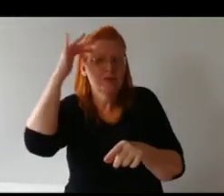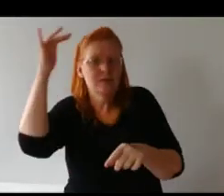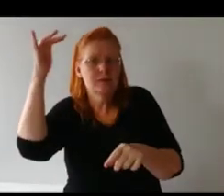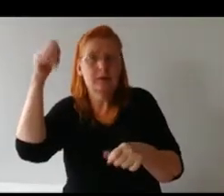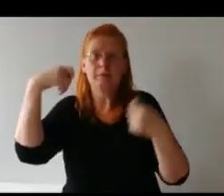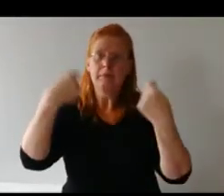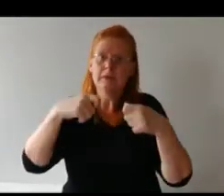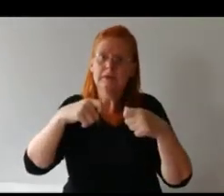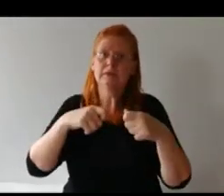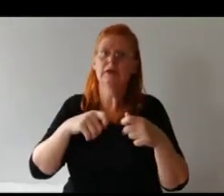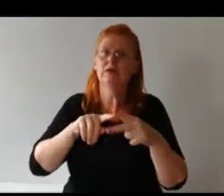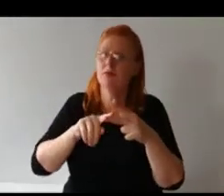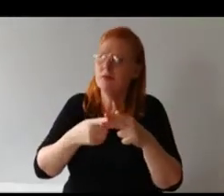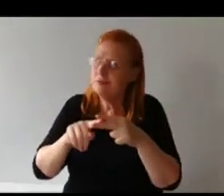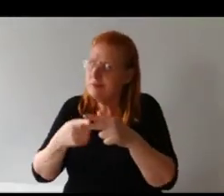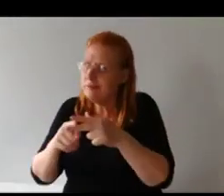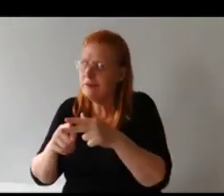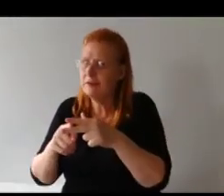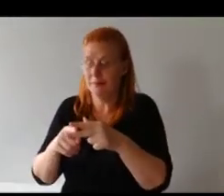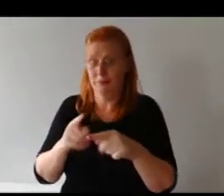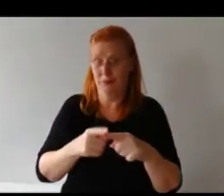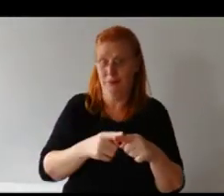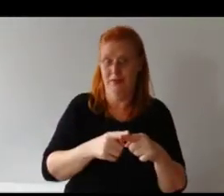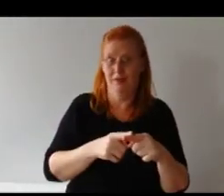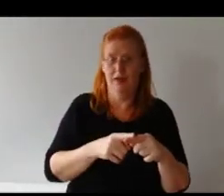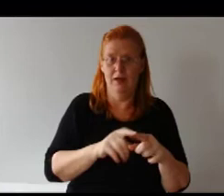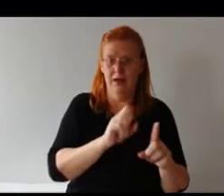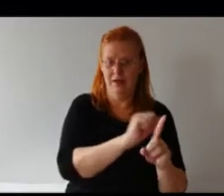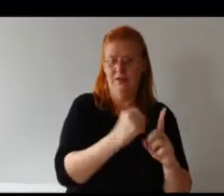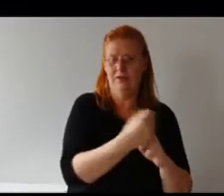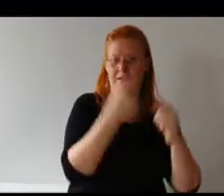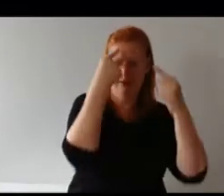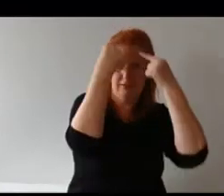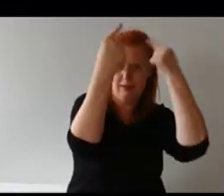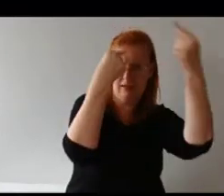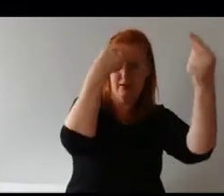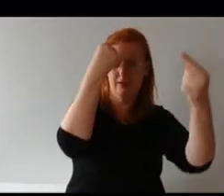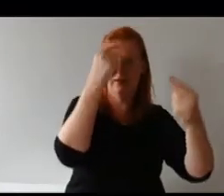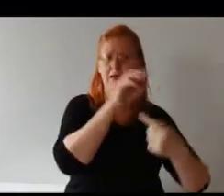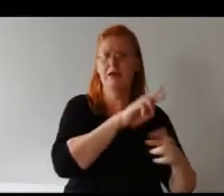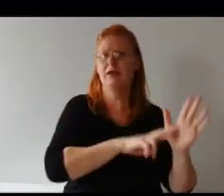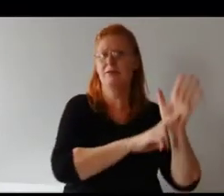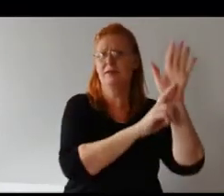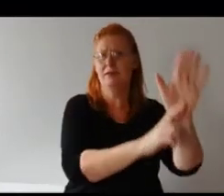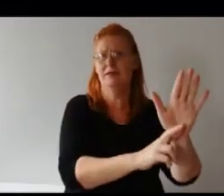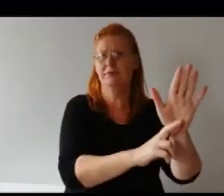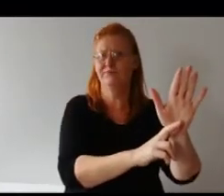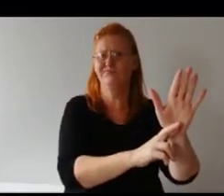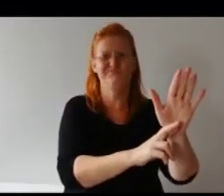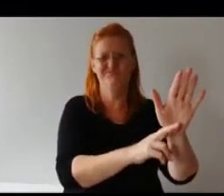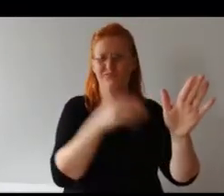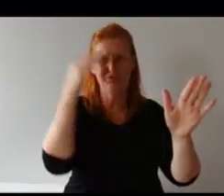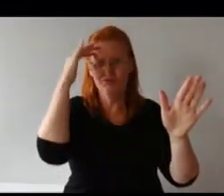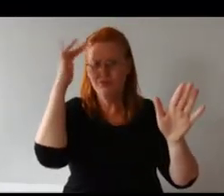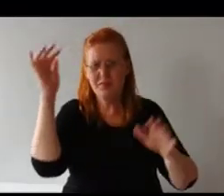restaurada, porque estavam sendo sufocados por ideias representativas, sem muita reflexão,